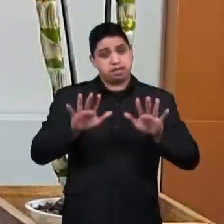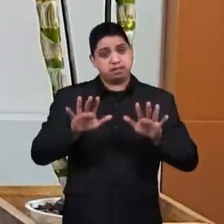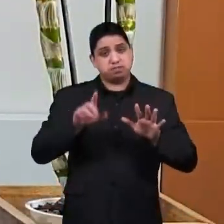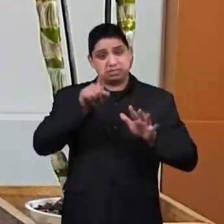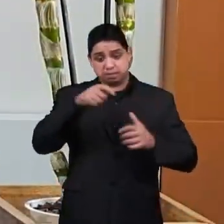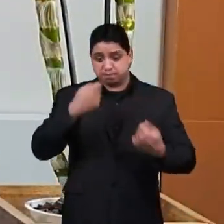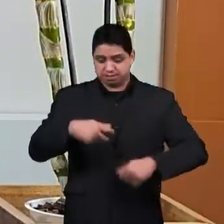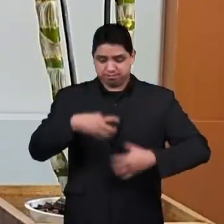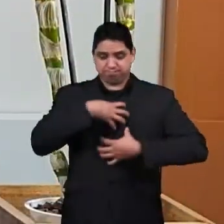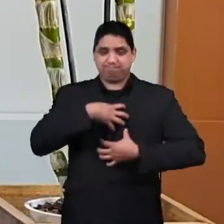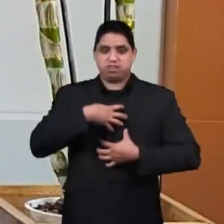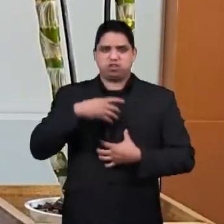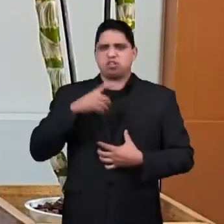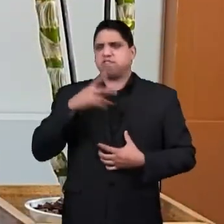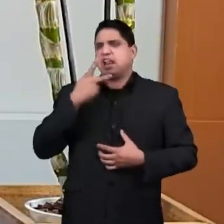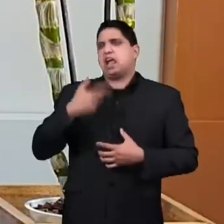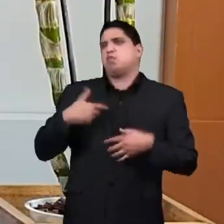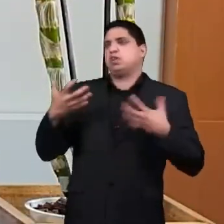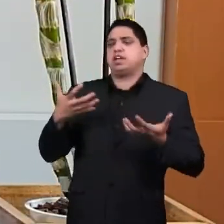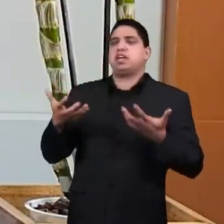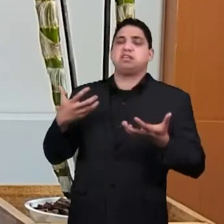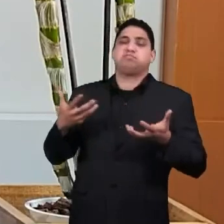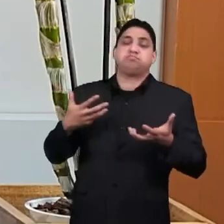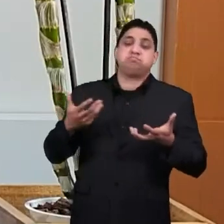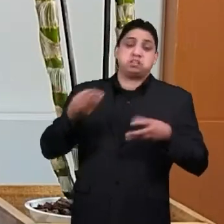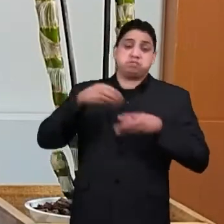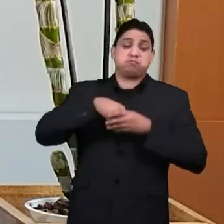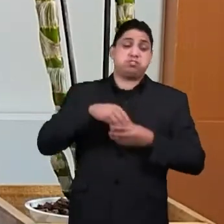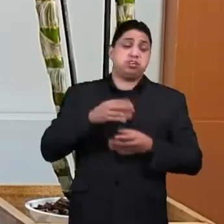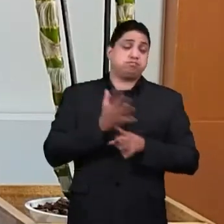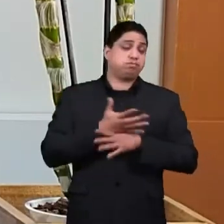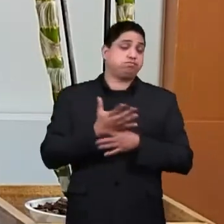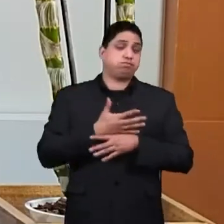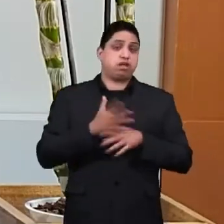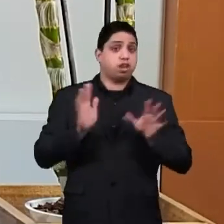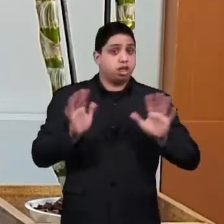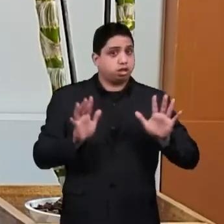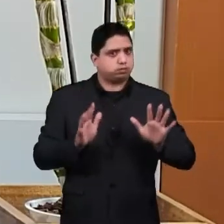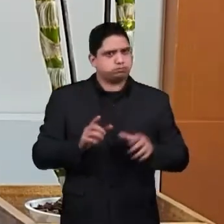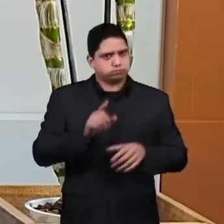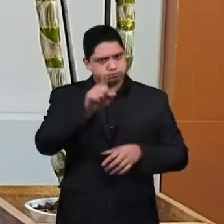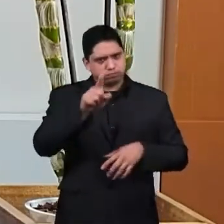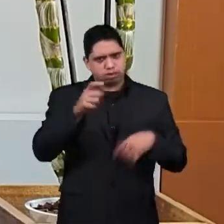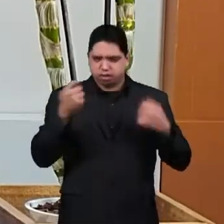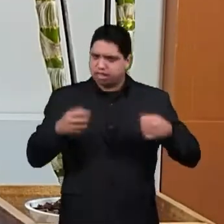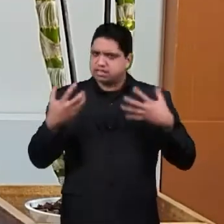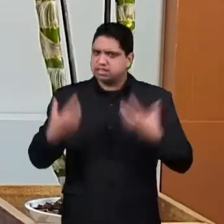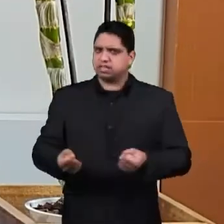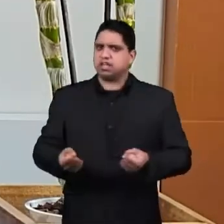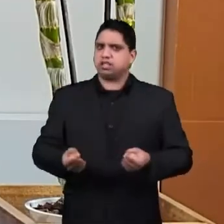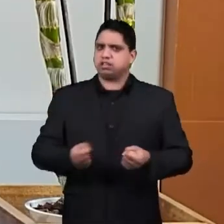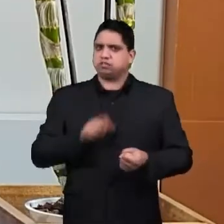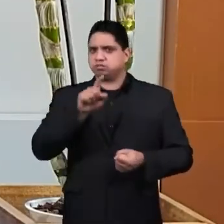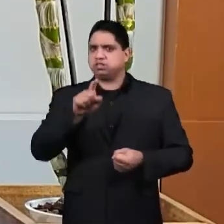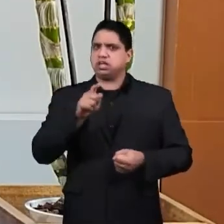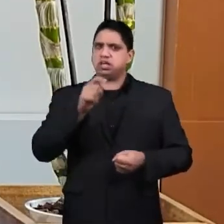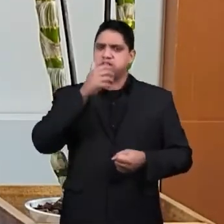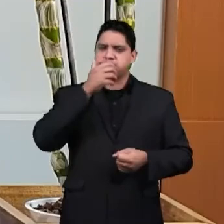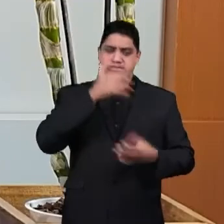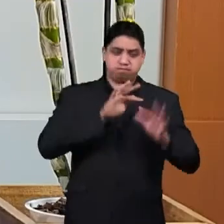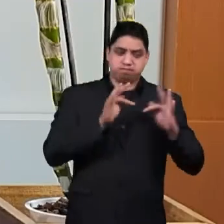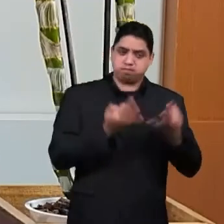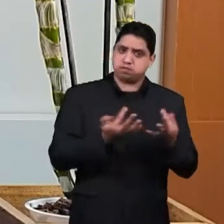eu quero, não. É um passo que você precisa dar, o Senhor, a senhora, seu filho, o